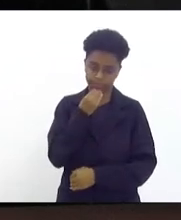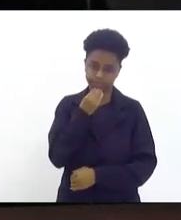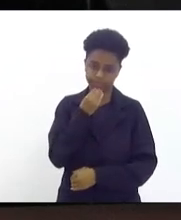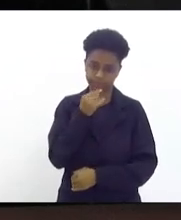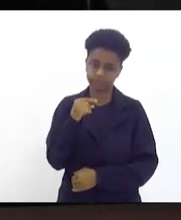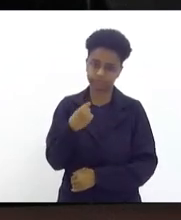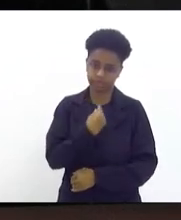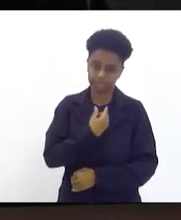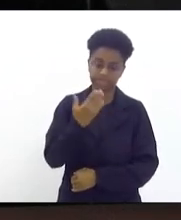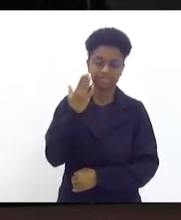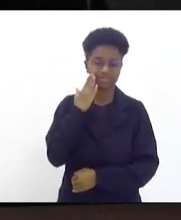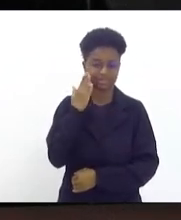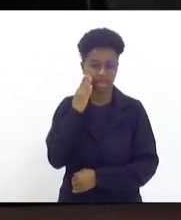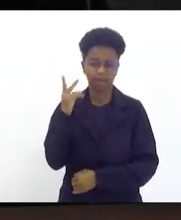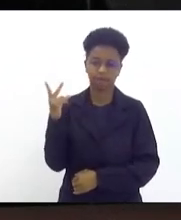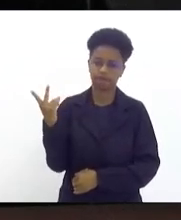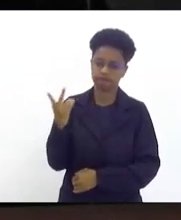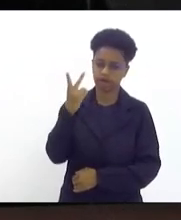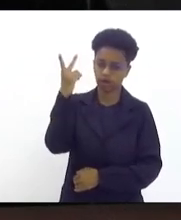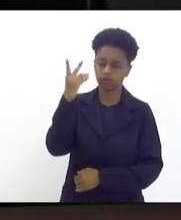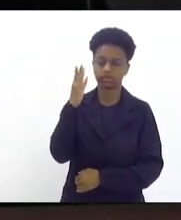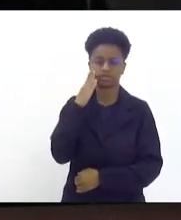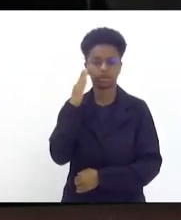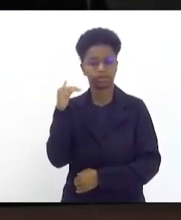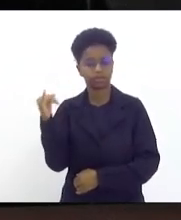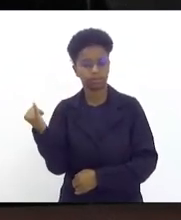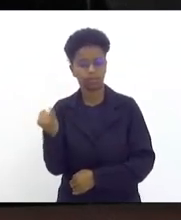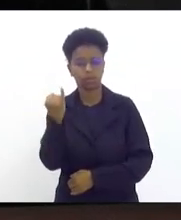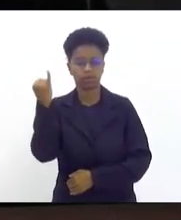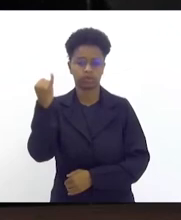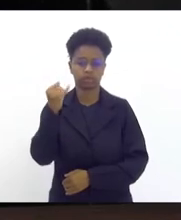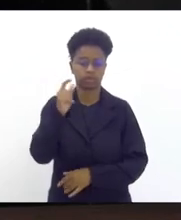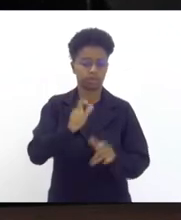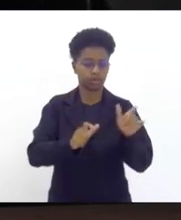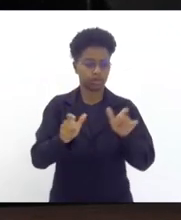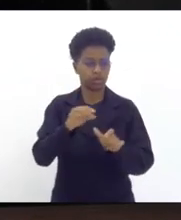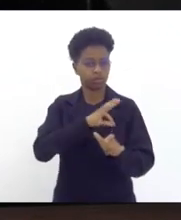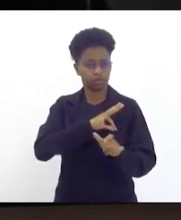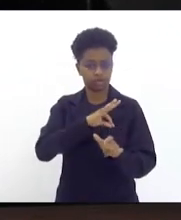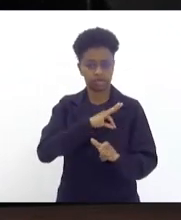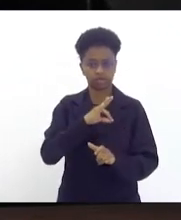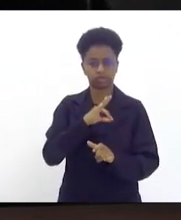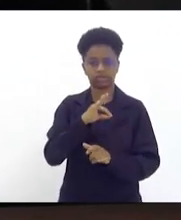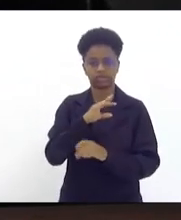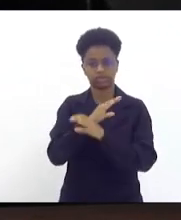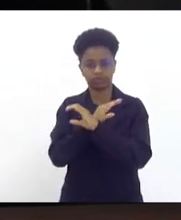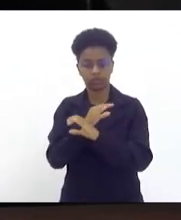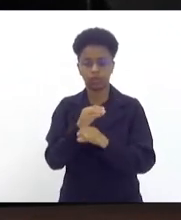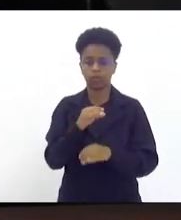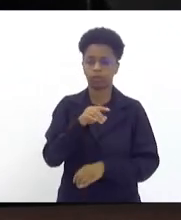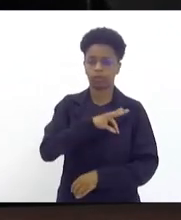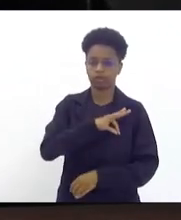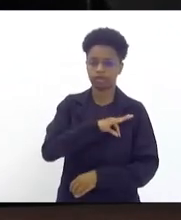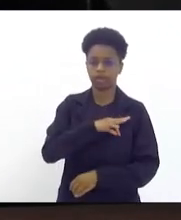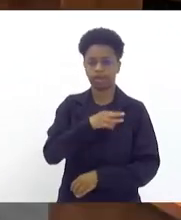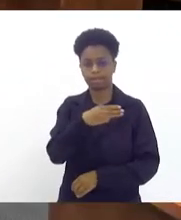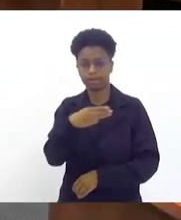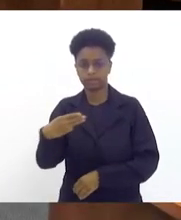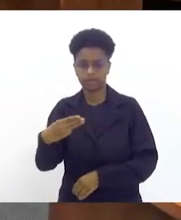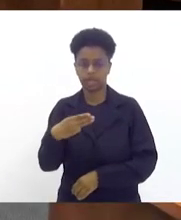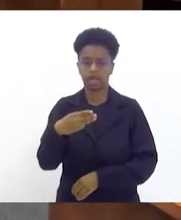reconhece o valor e a importância dos policiais civis dos policiais militares da guarda municipal